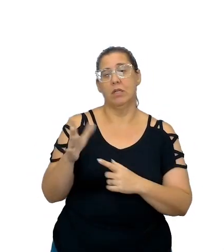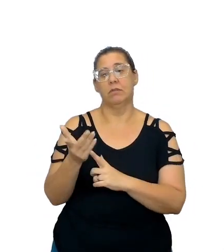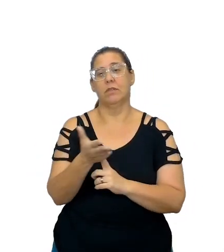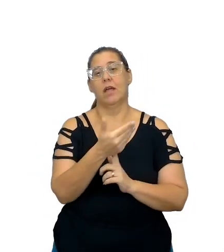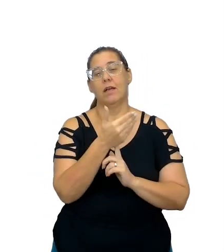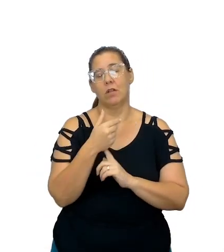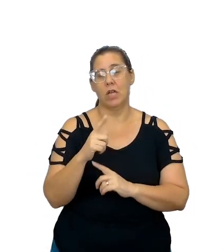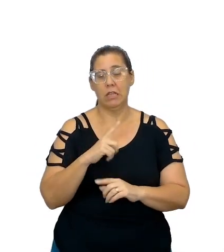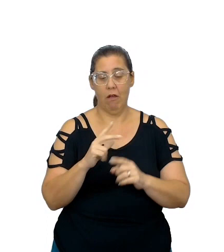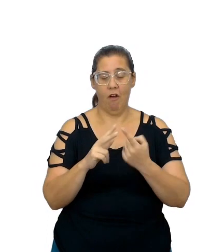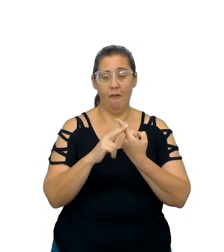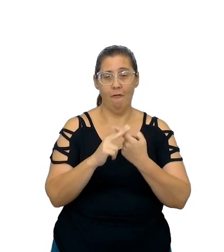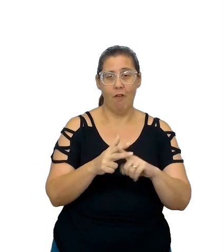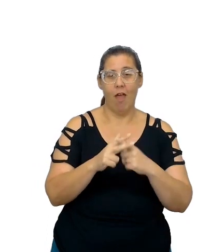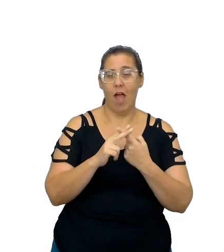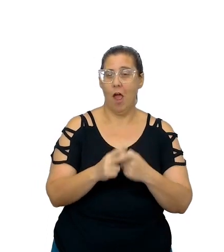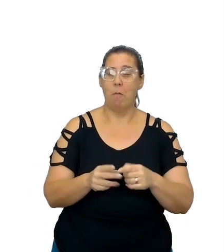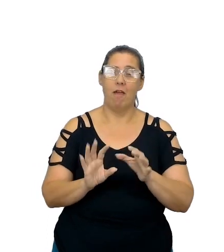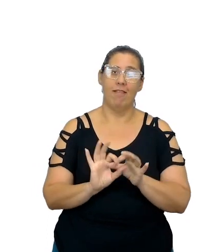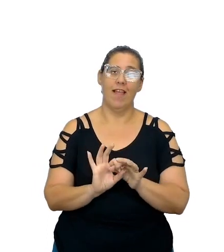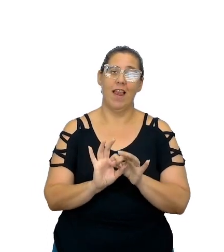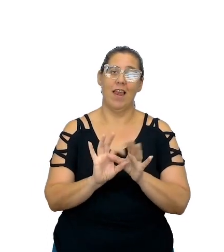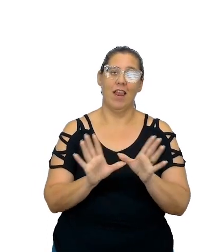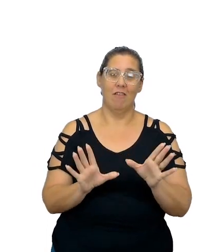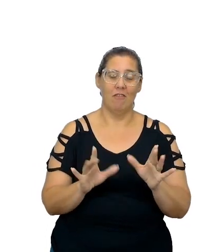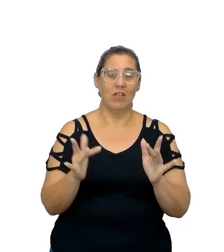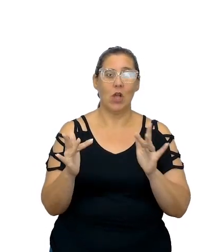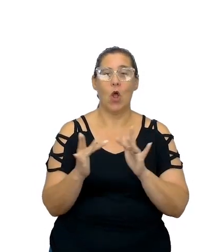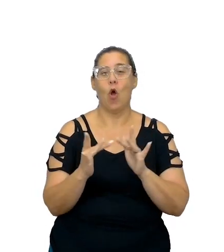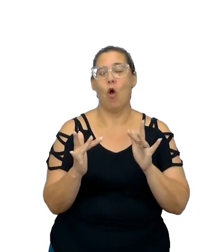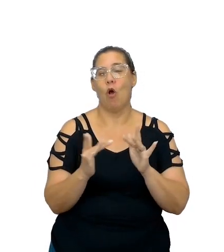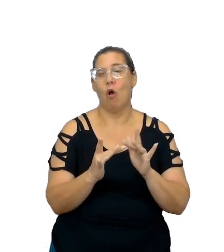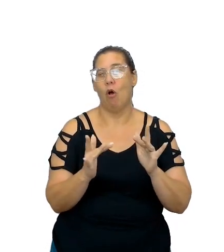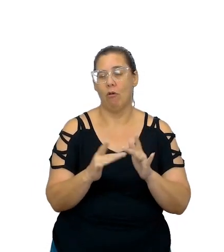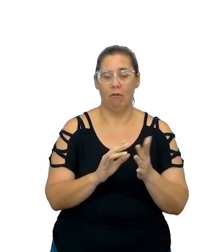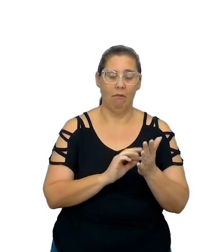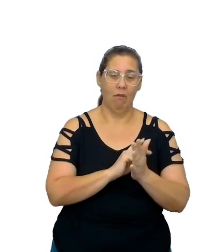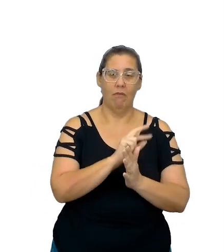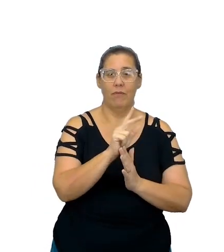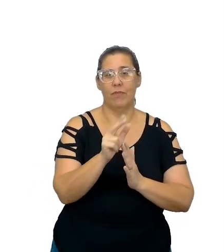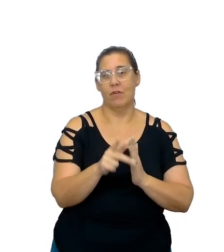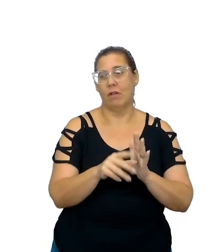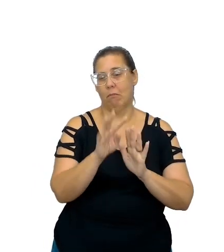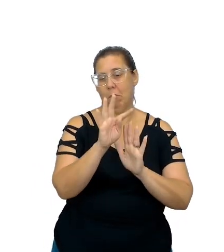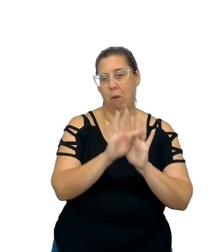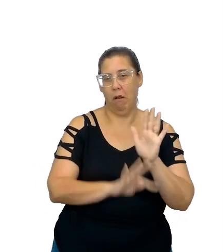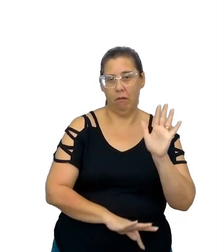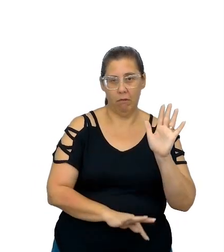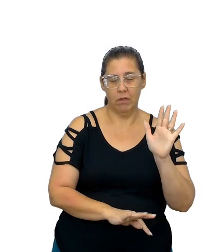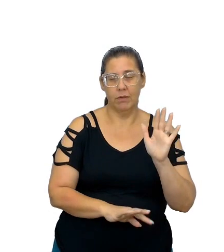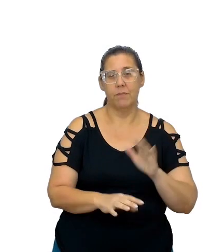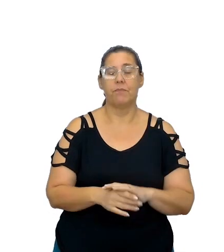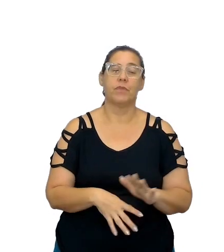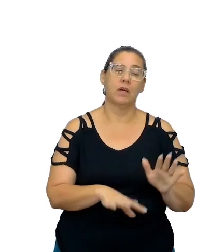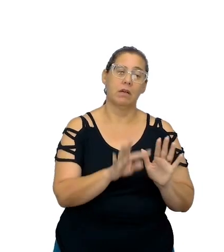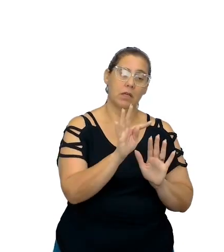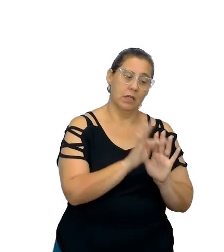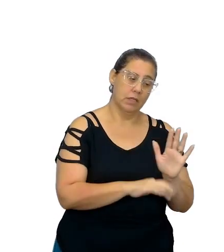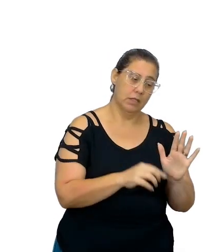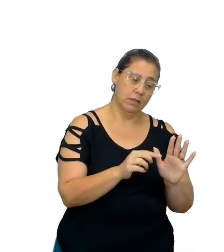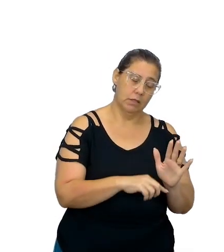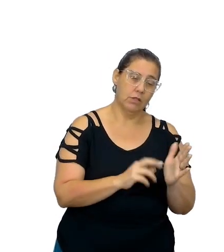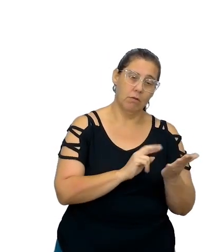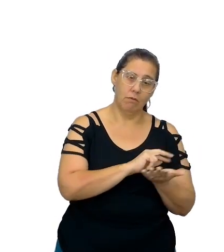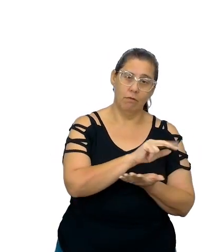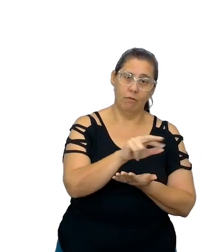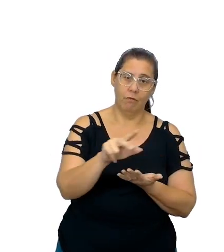uma ferramenta que faz com que ele se conecte com uma série de textos, né? E esses textos multimodais